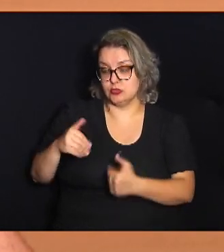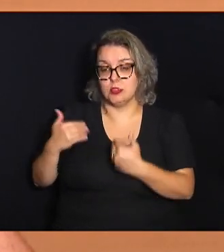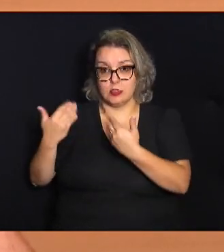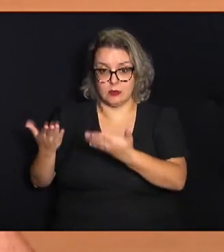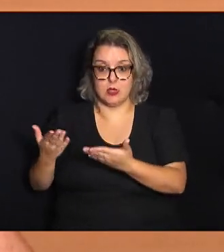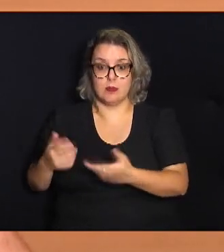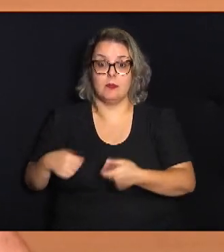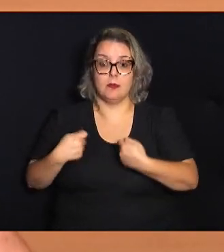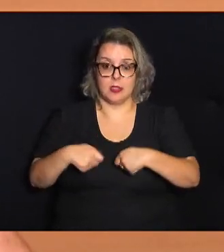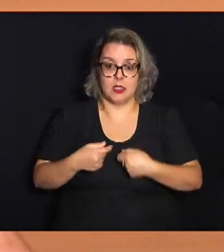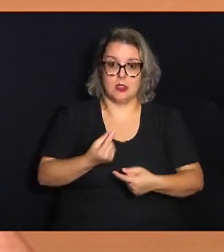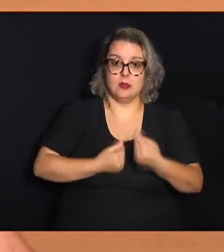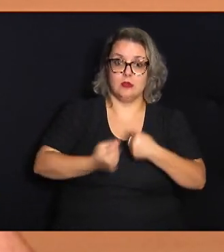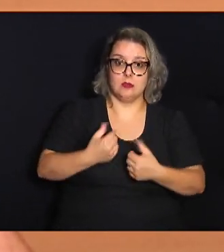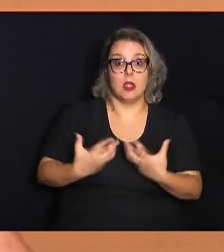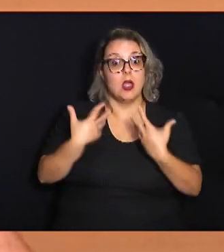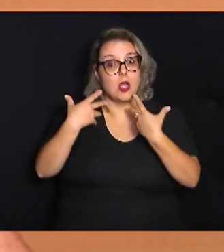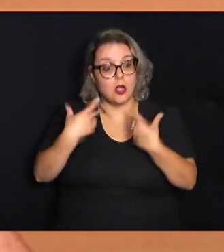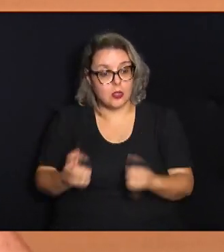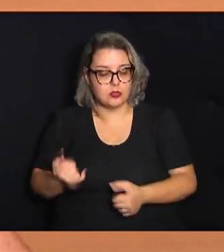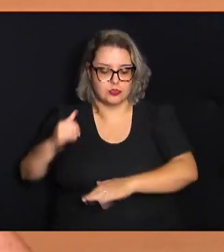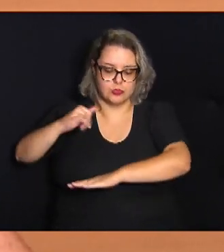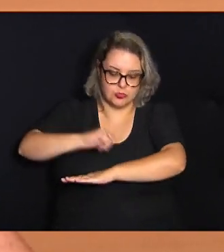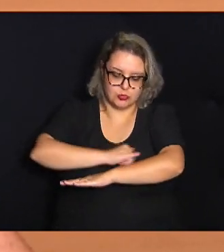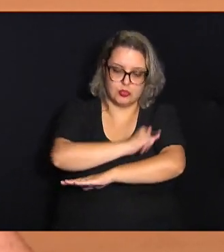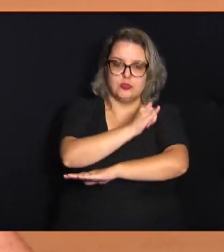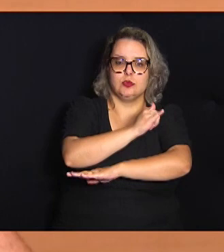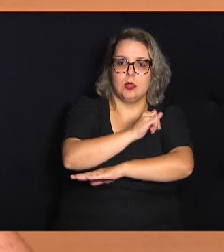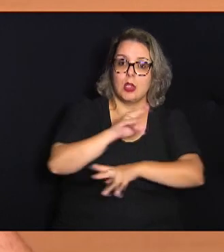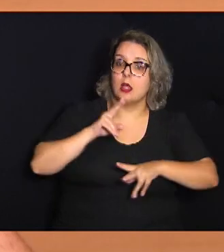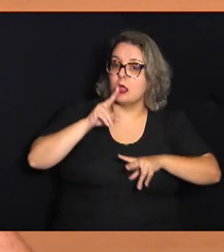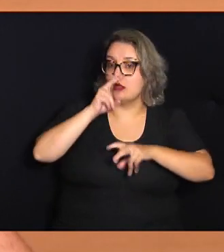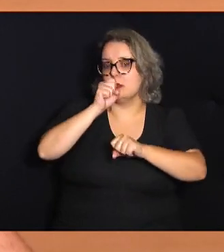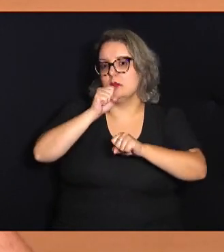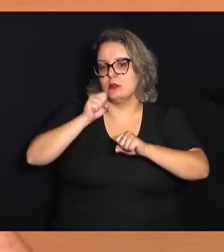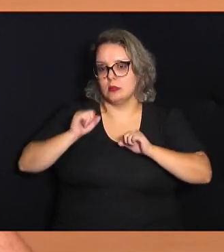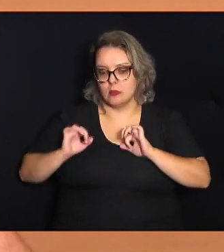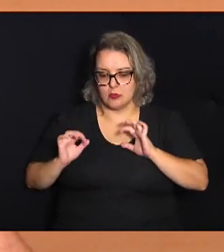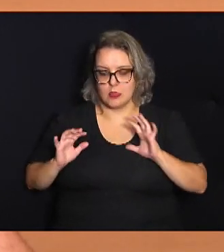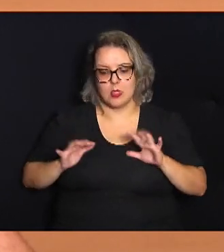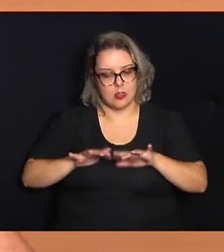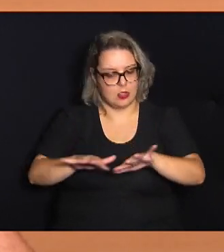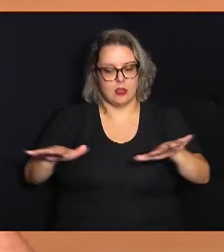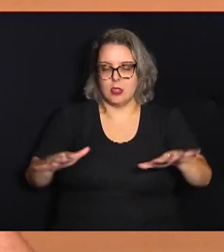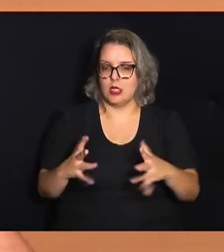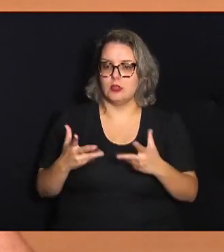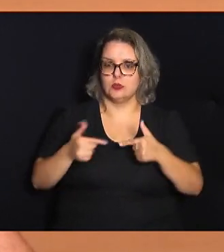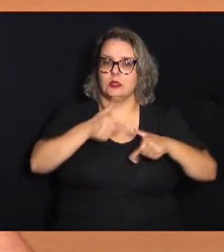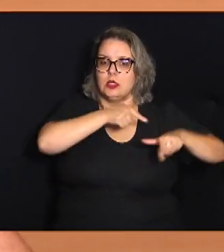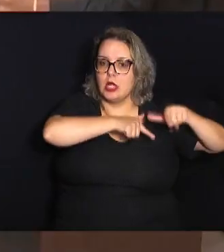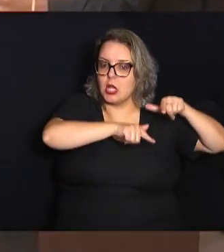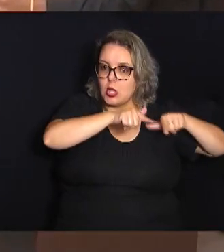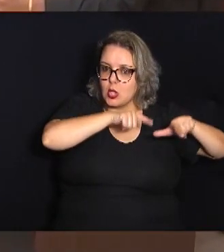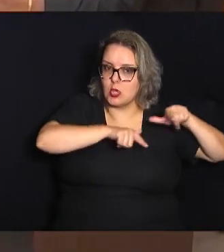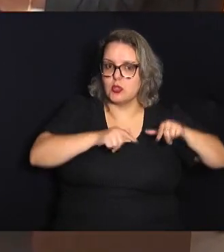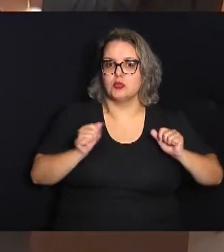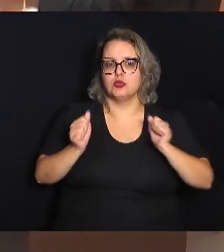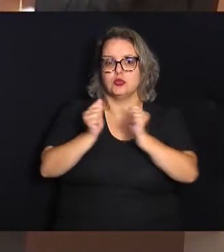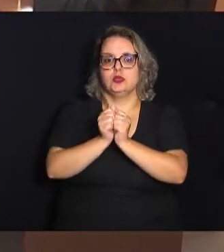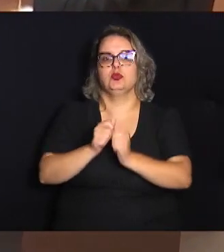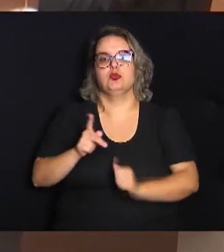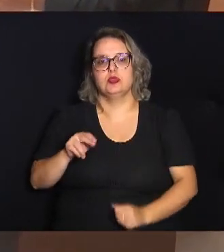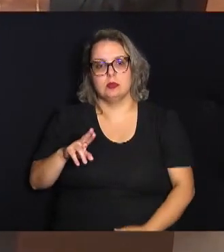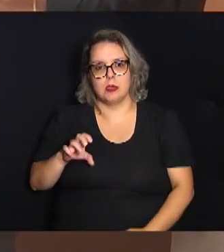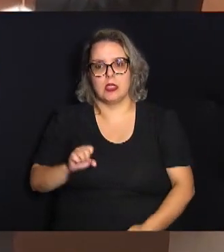que assumir essa paternidade do aeroporto, dar força e vazão a toda a nossa logística, junto com seus pares. O